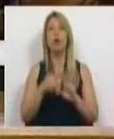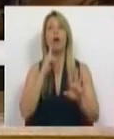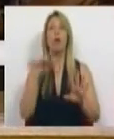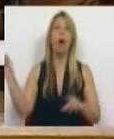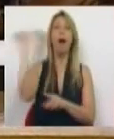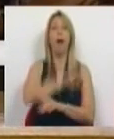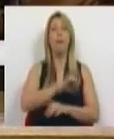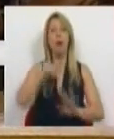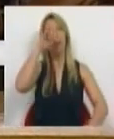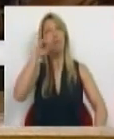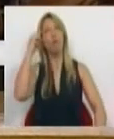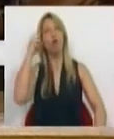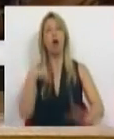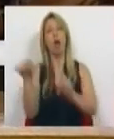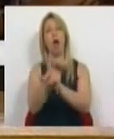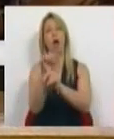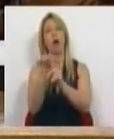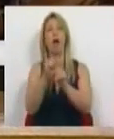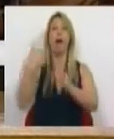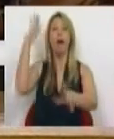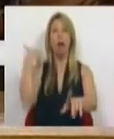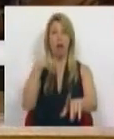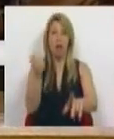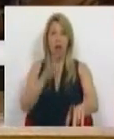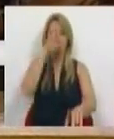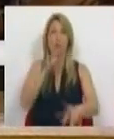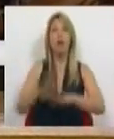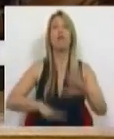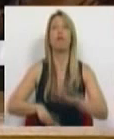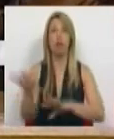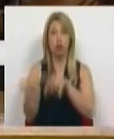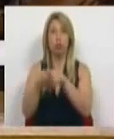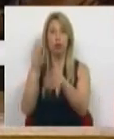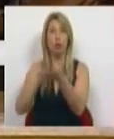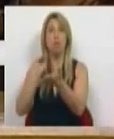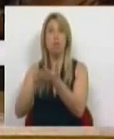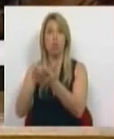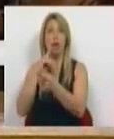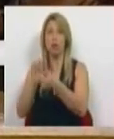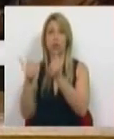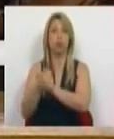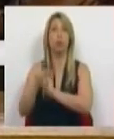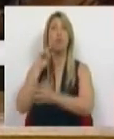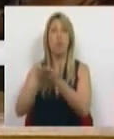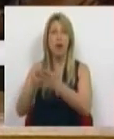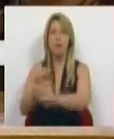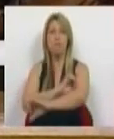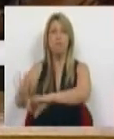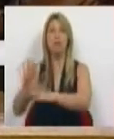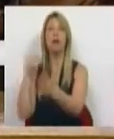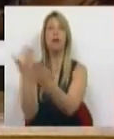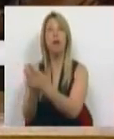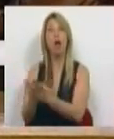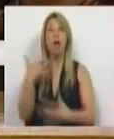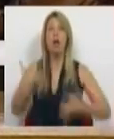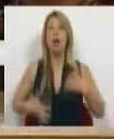anterior governo PSD-CDS, da sua política de exploração e empobrecimento, da pobreza e miséria que semearam, do desespero que